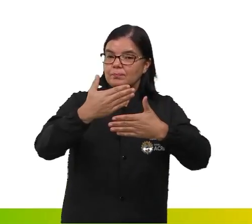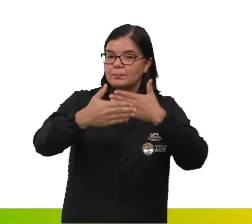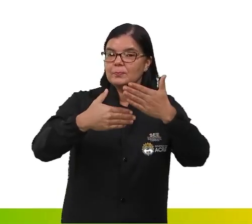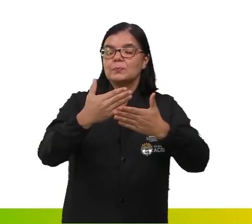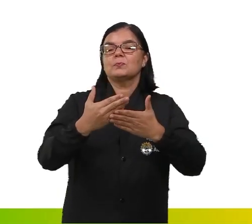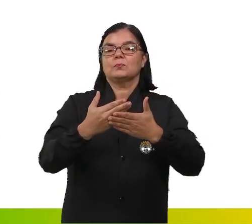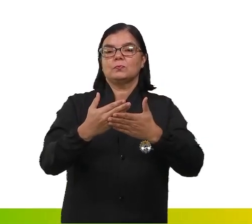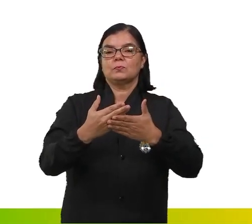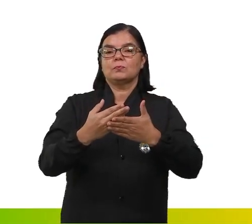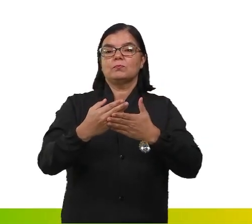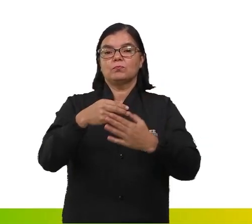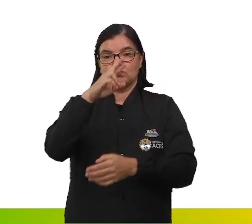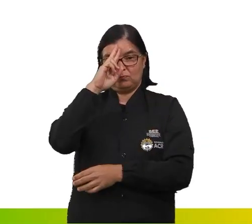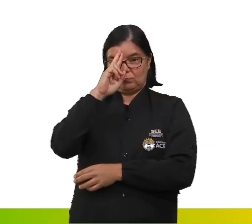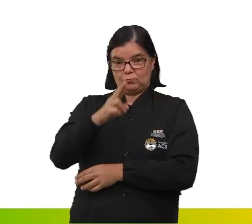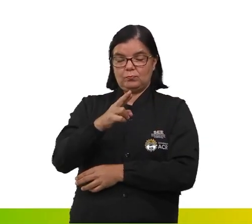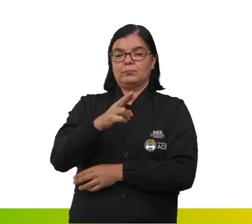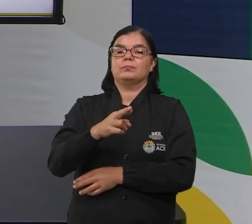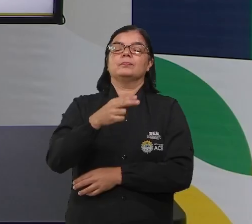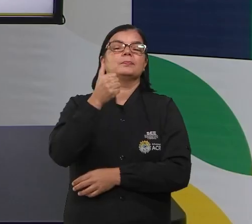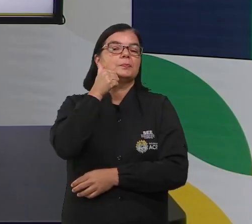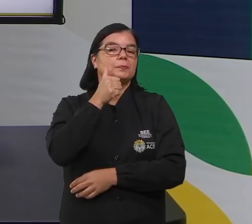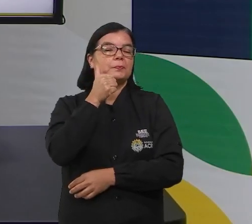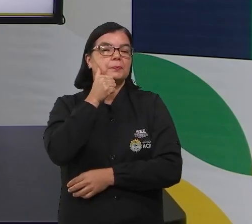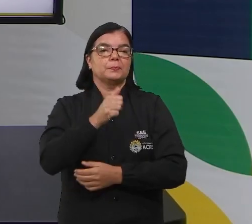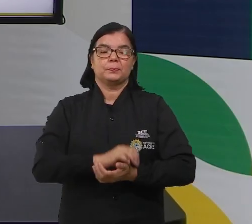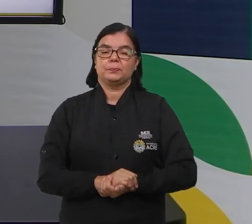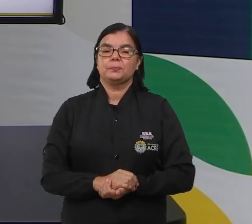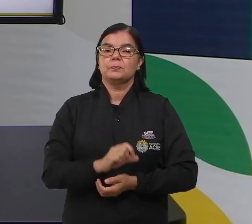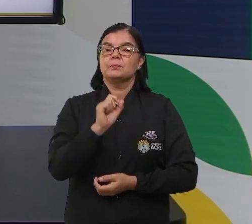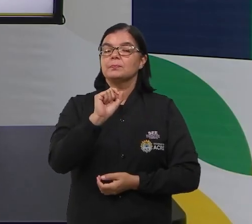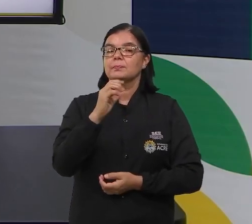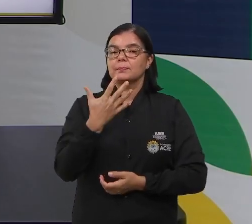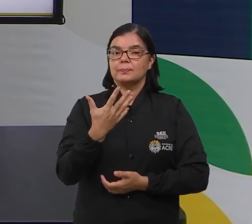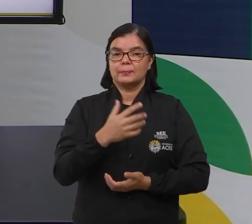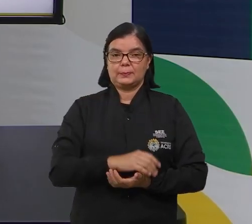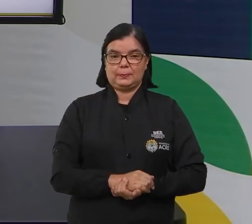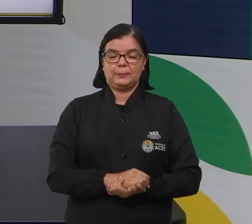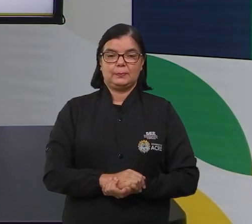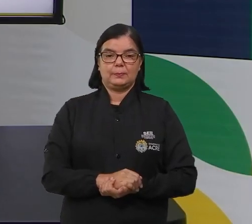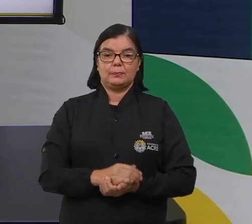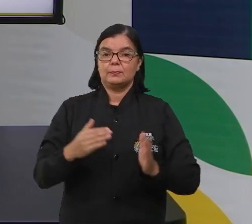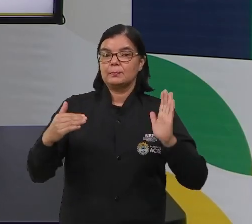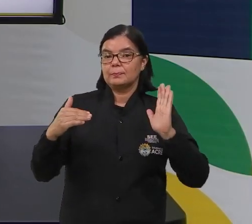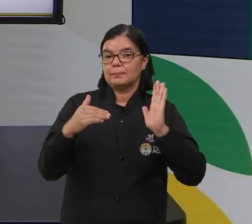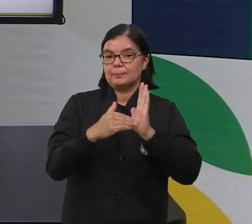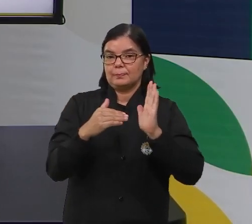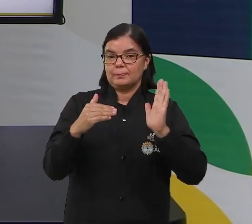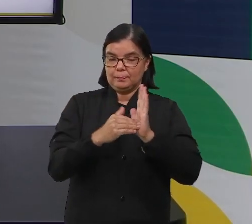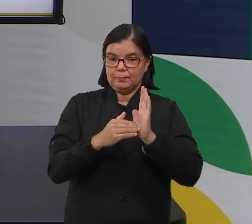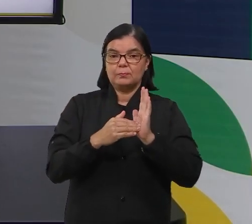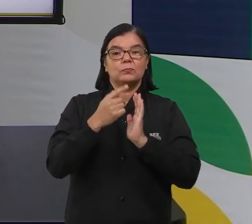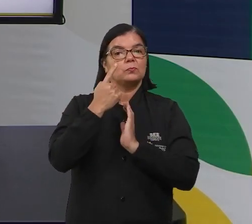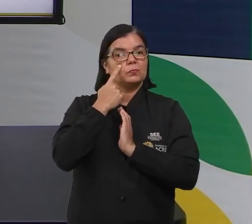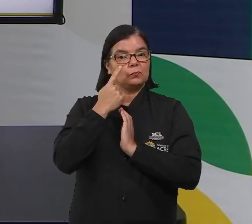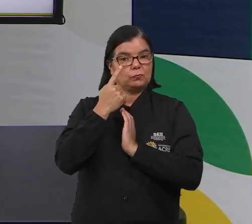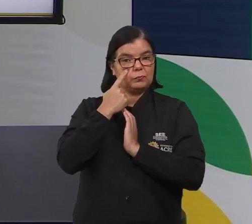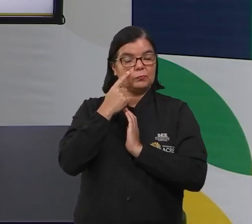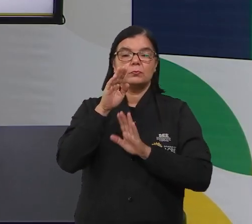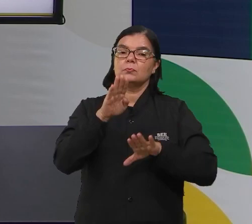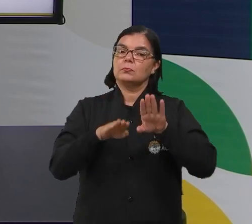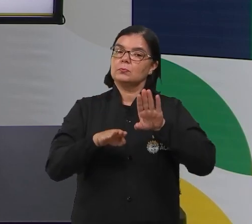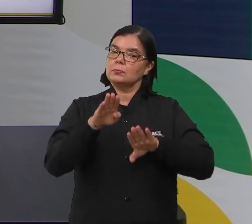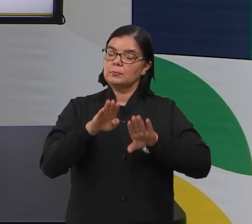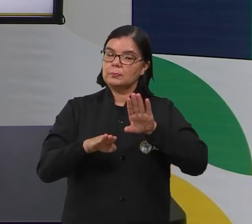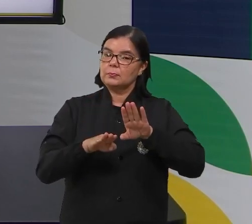a subordinação da mulher. Então, o que acontece? Até quando a gente pega, muitas